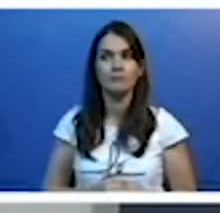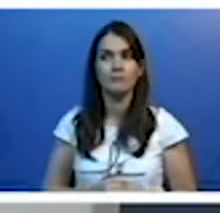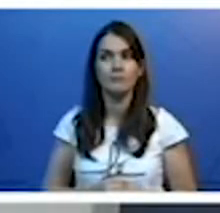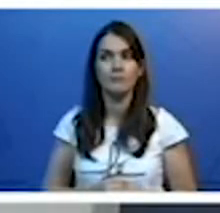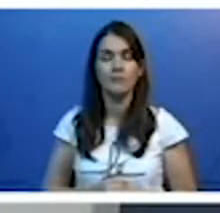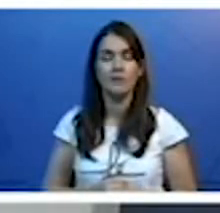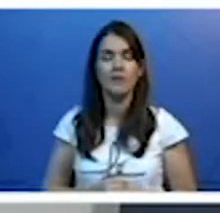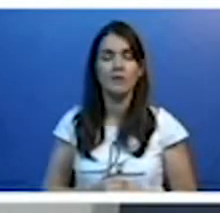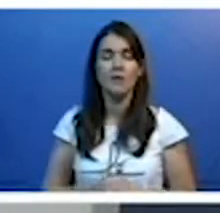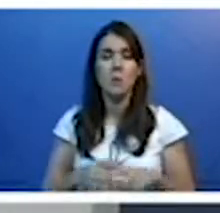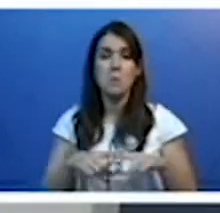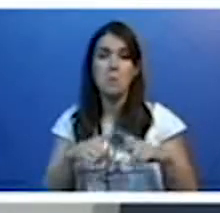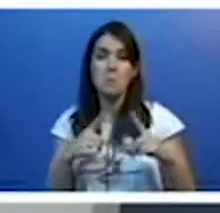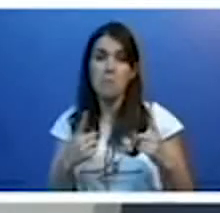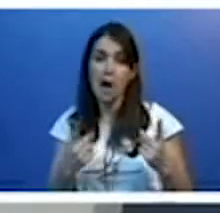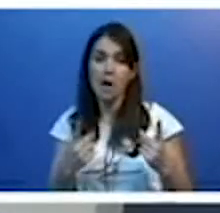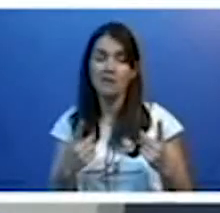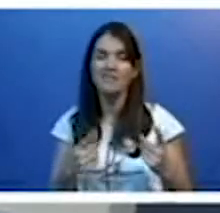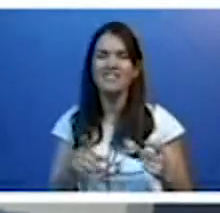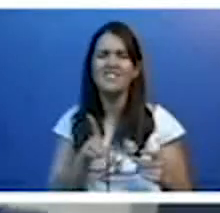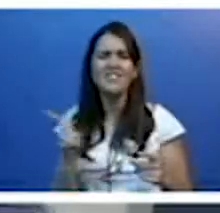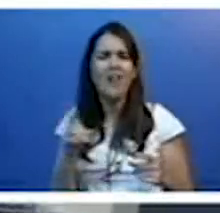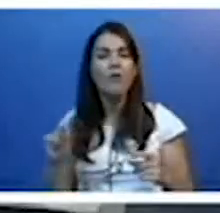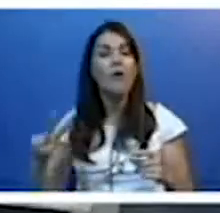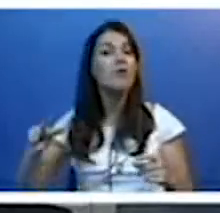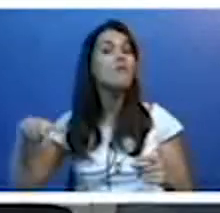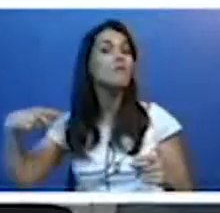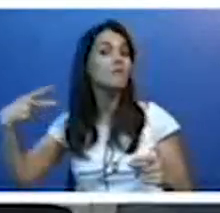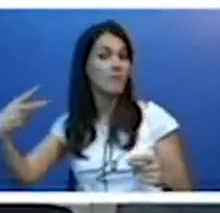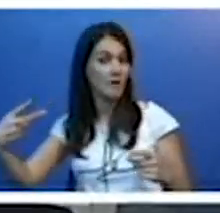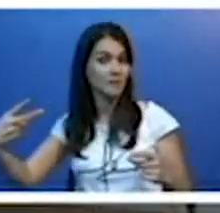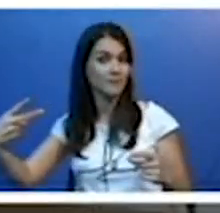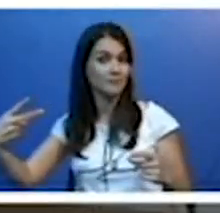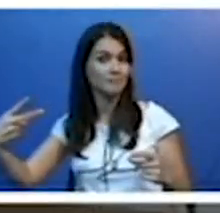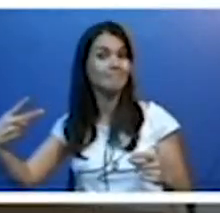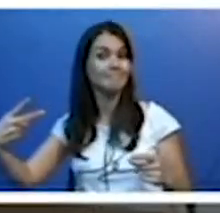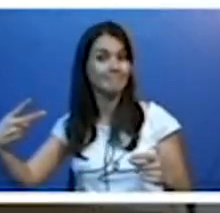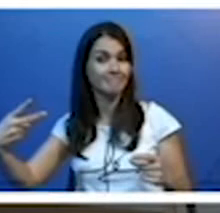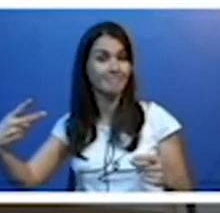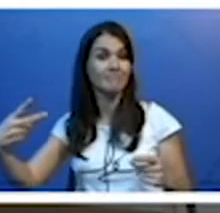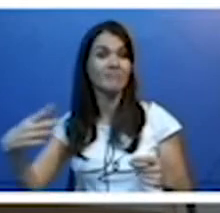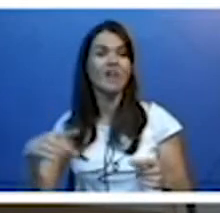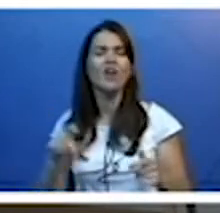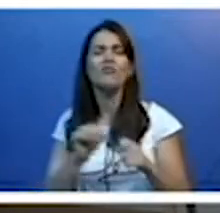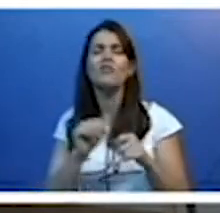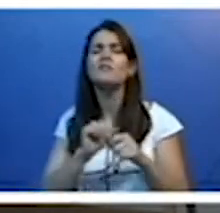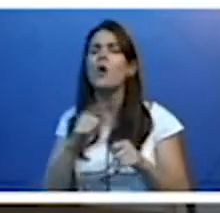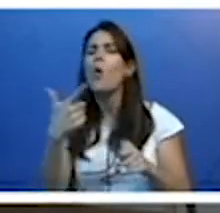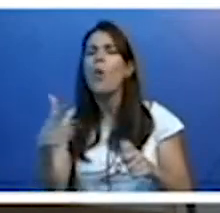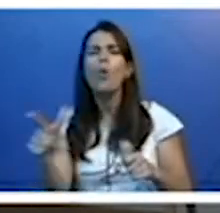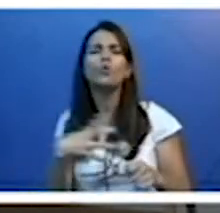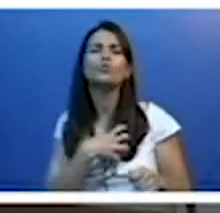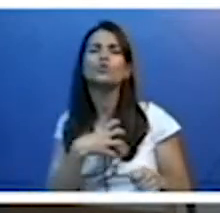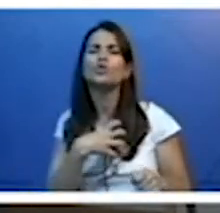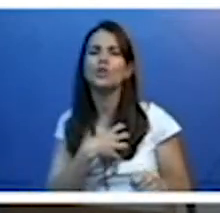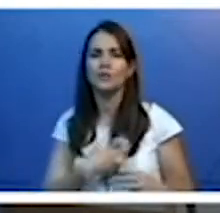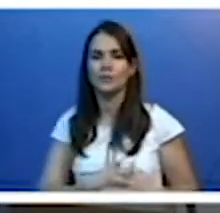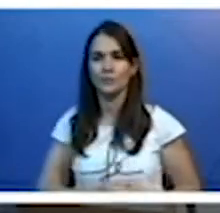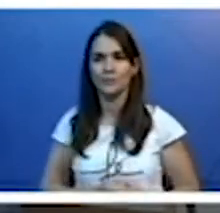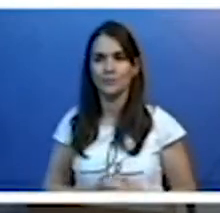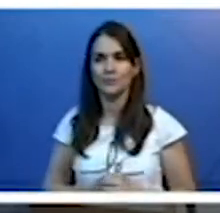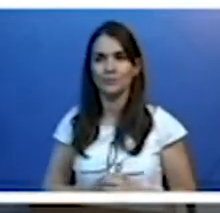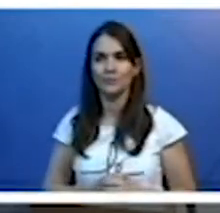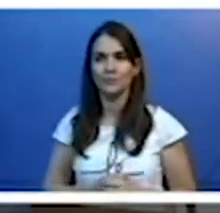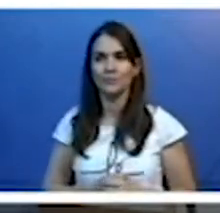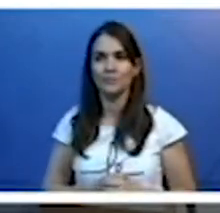Se elas são inversamente proporcionais, nós vamos fazer outra coisa. Está aqui nosso